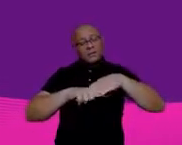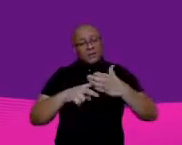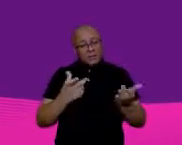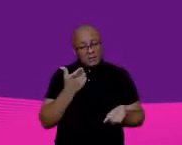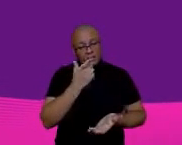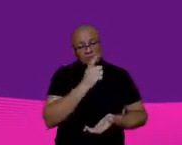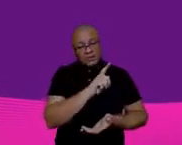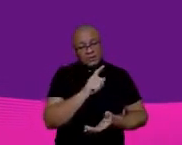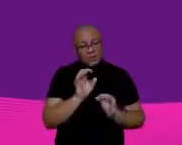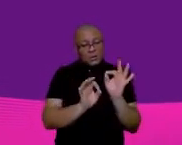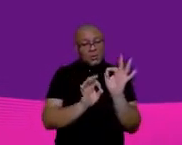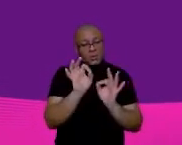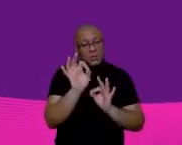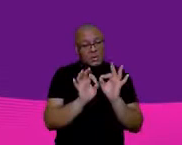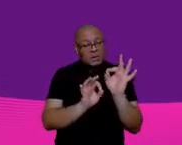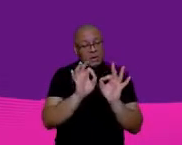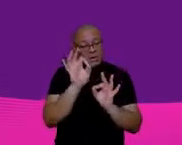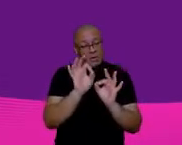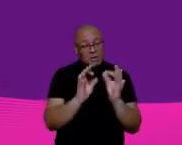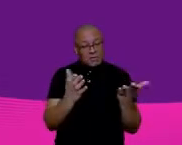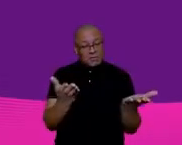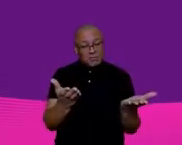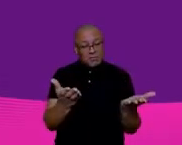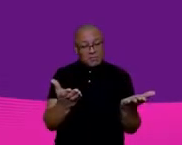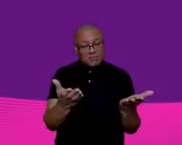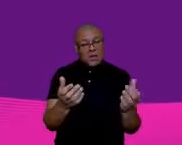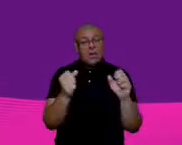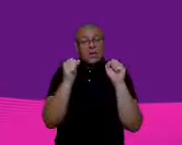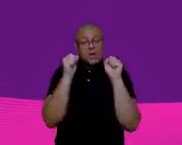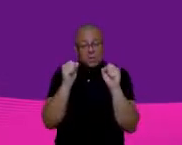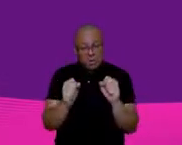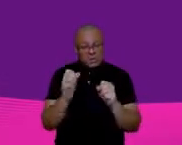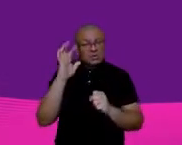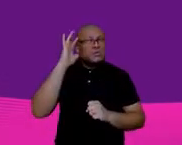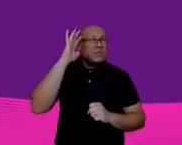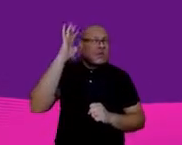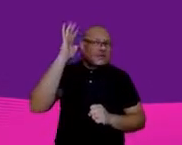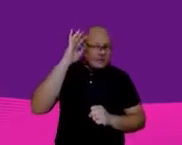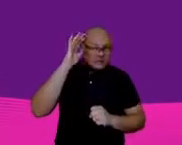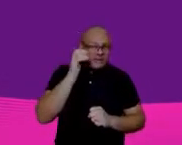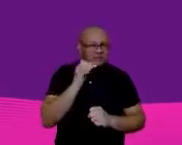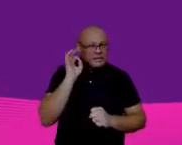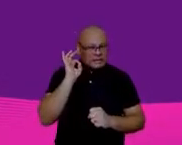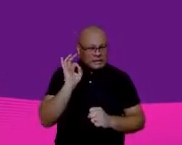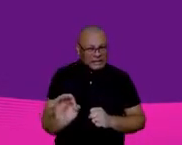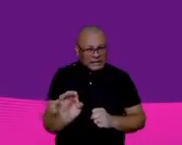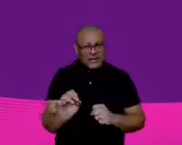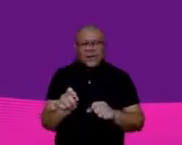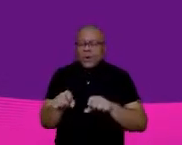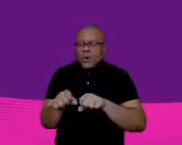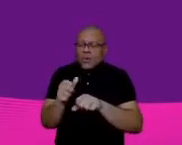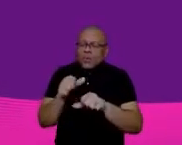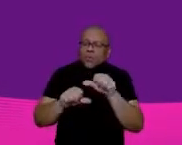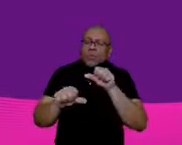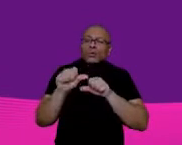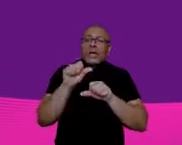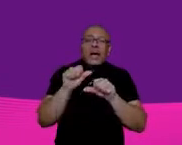planejamento com a tomografia. Posso planejar e certificar-me de que eu não vou